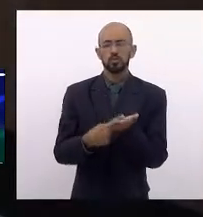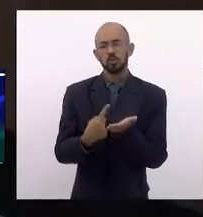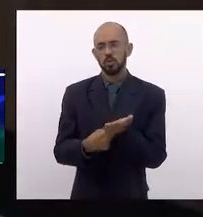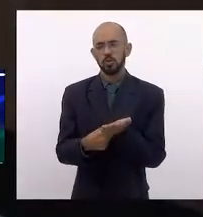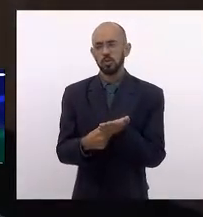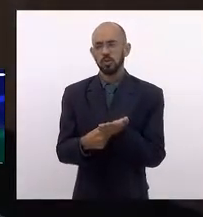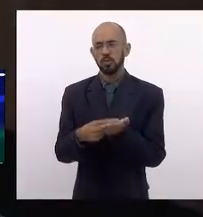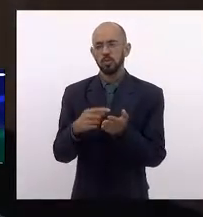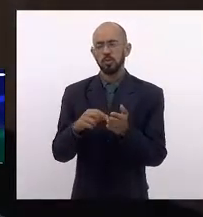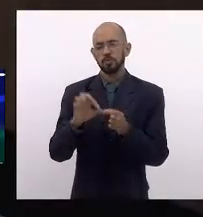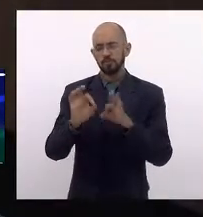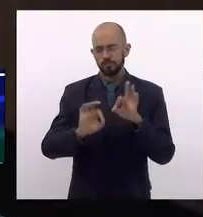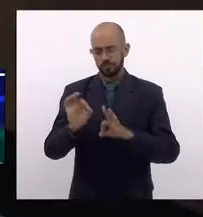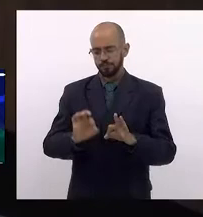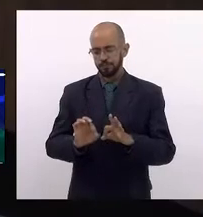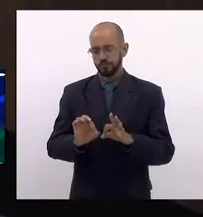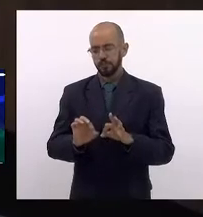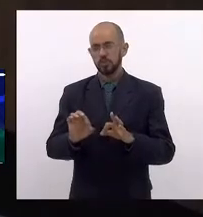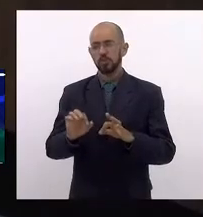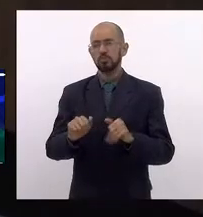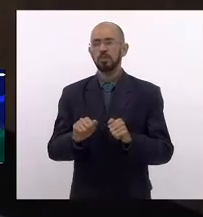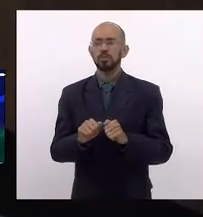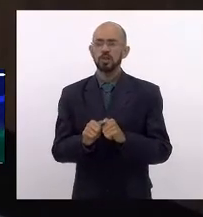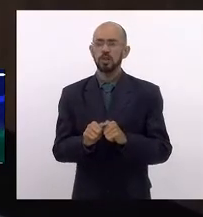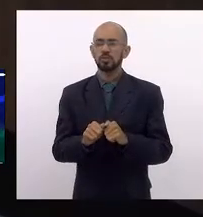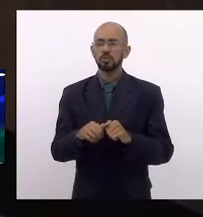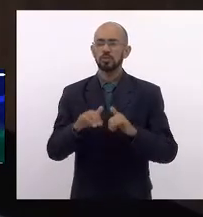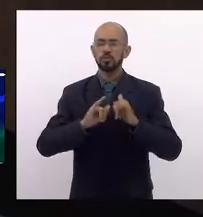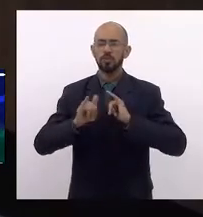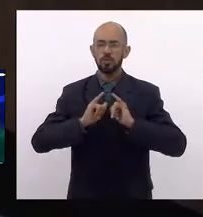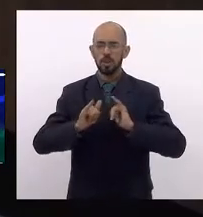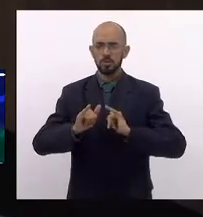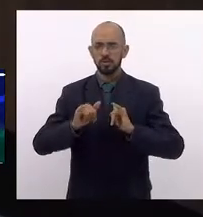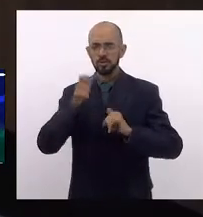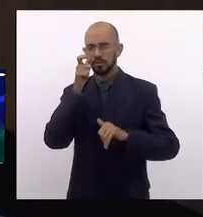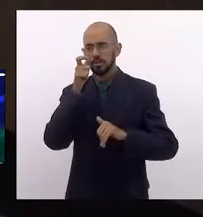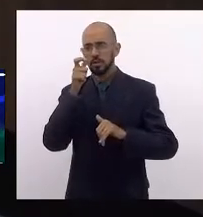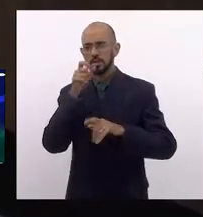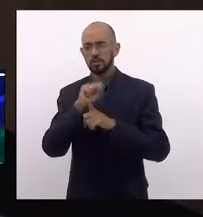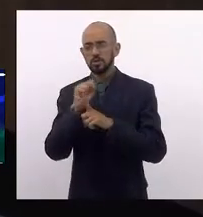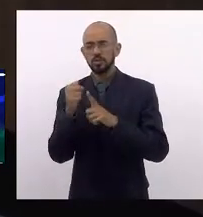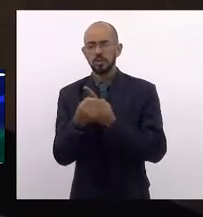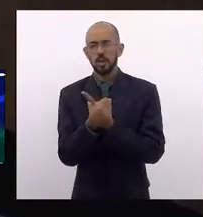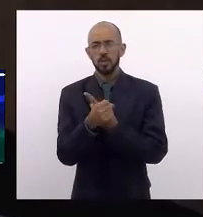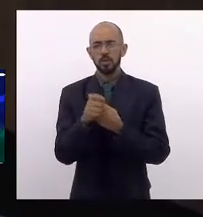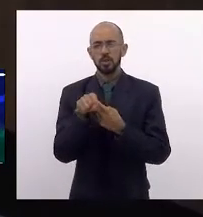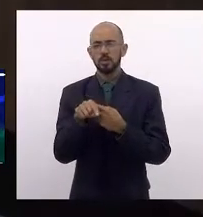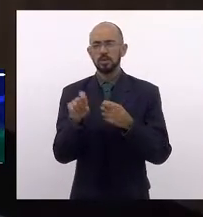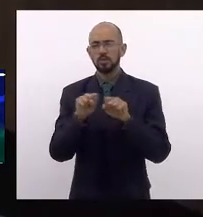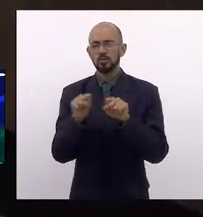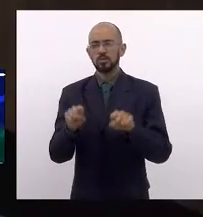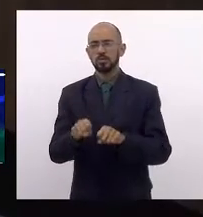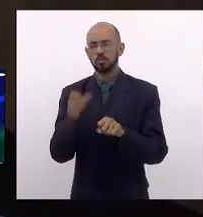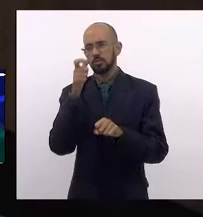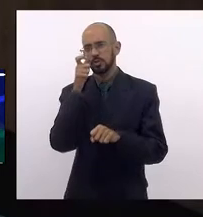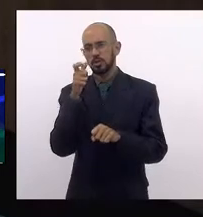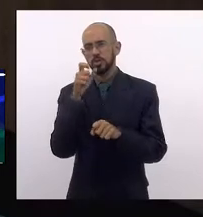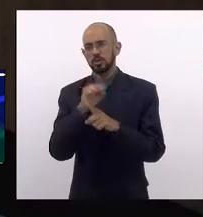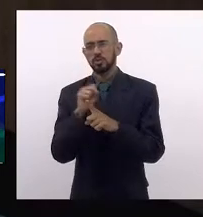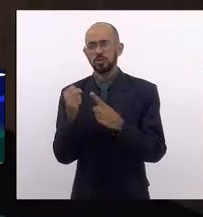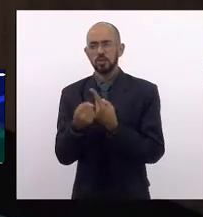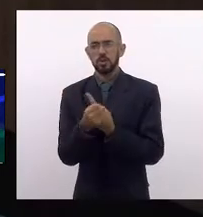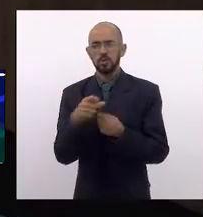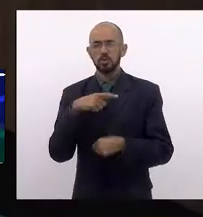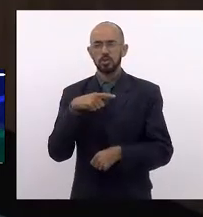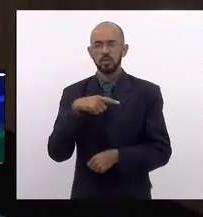um deles já passou por aqui que era o sistema de informações de habitação de interesse social o sistema Estadual de habitação de interesse social nós